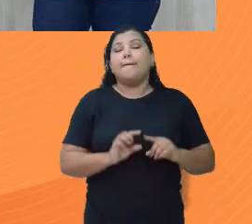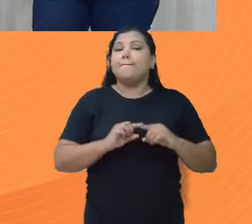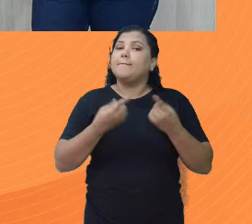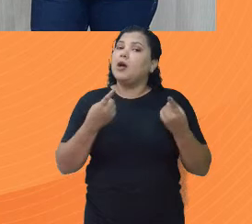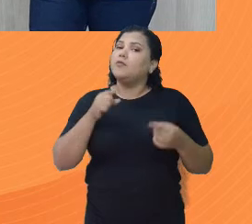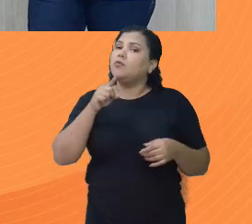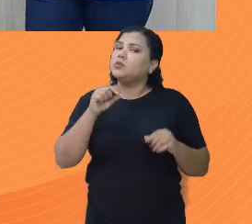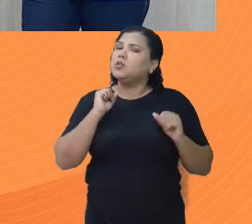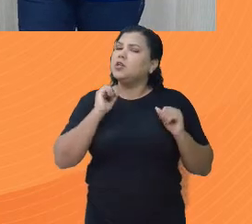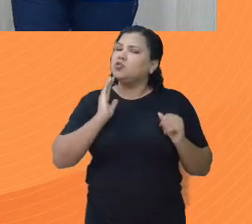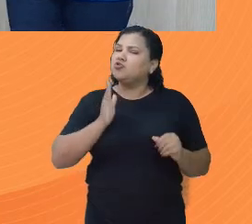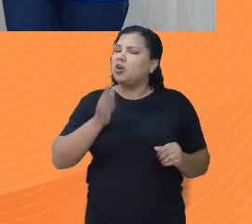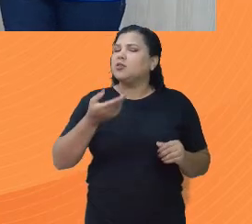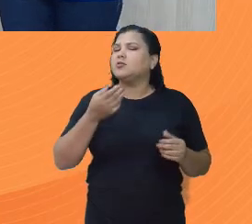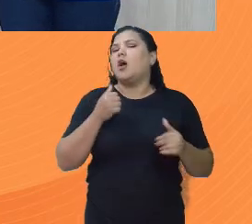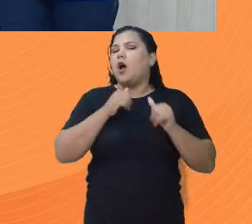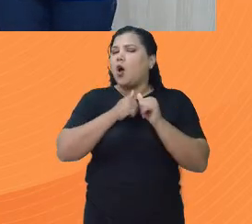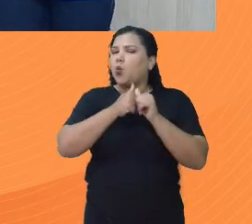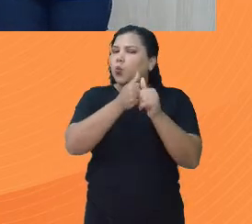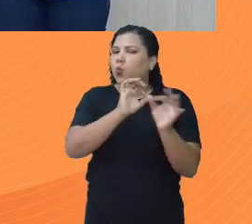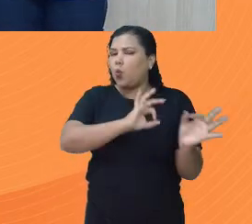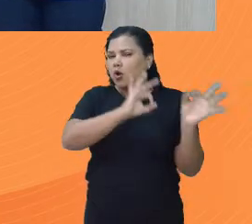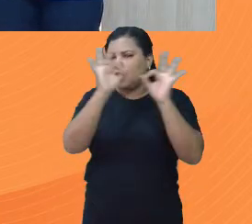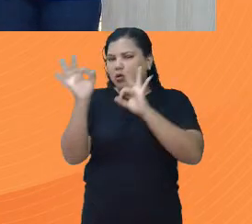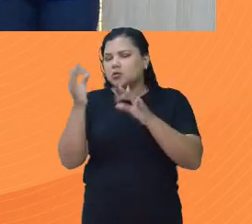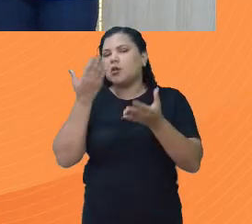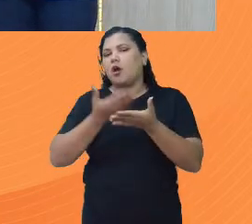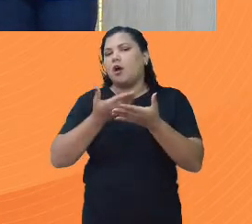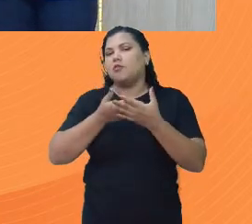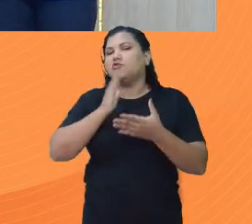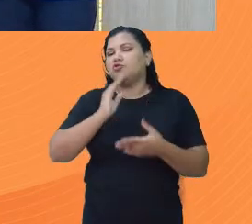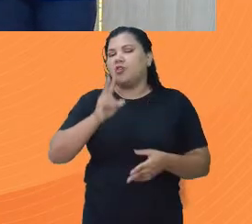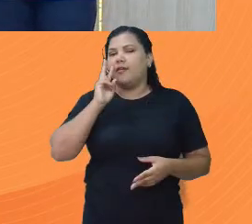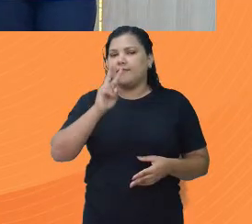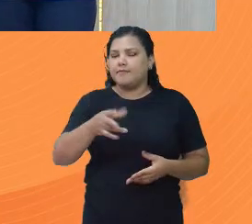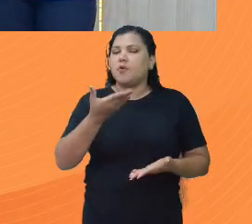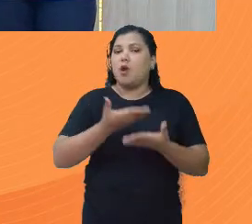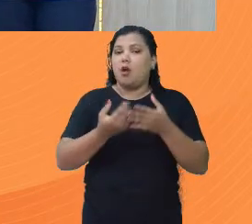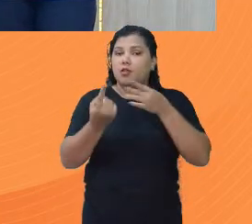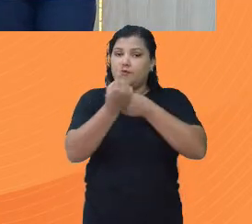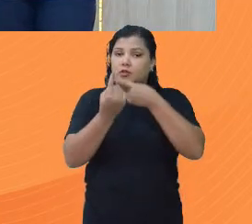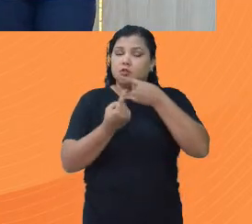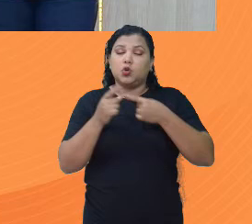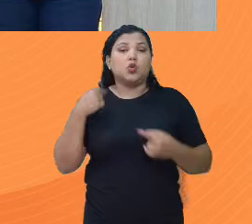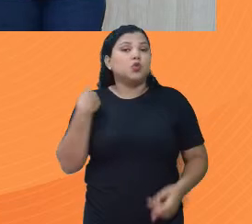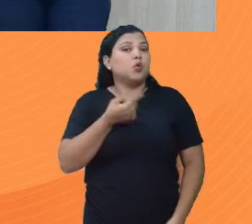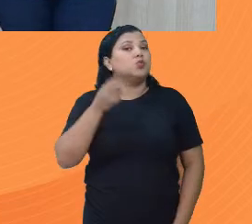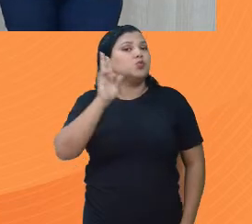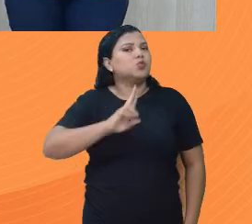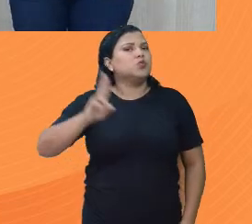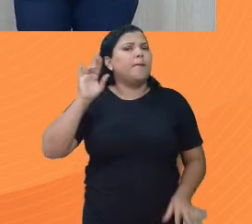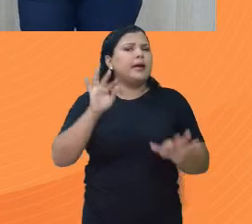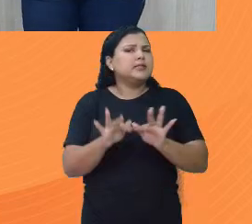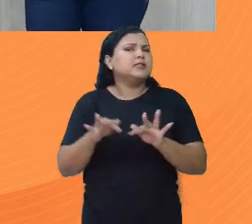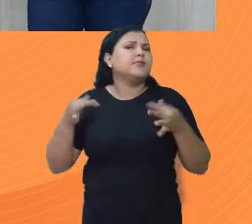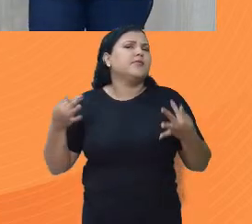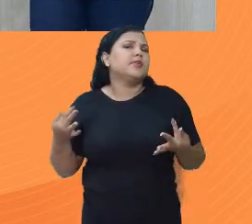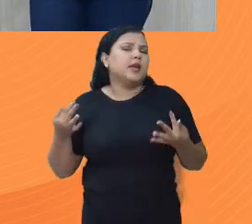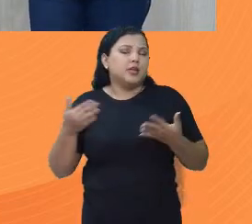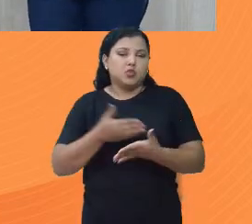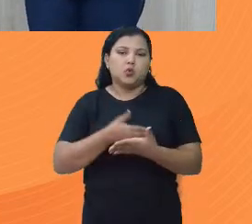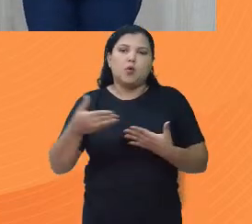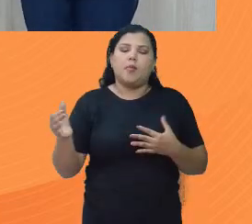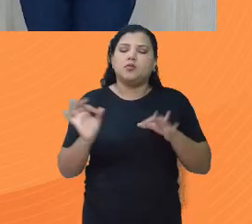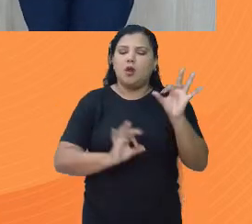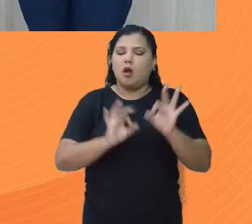Mas, você que já está aqui acompanhando as nossas aulas, deve ter visto a aula de fração que a gente utilizou a simplificação, né, que a gente começou